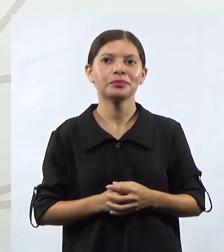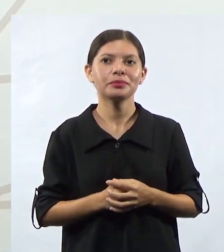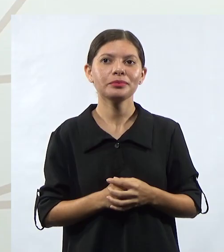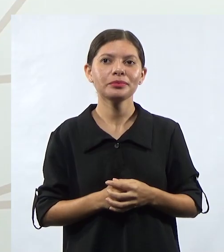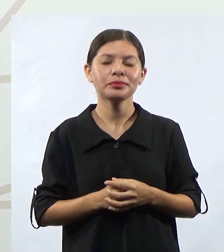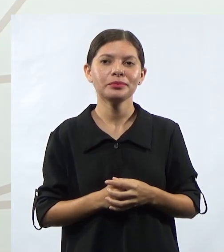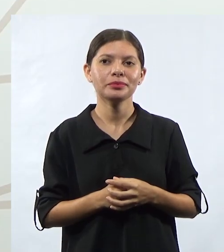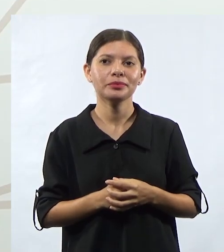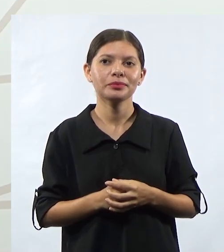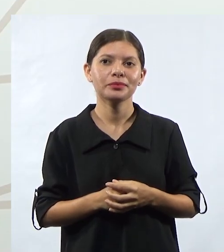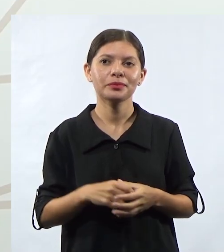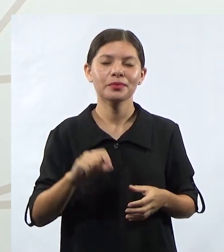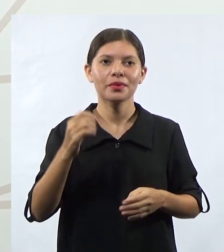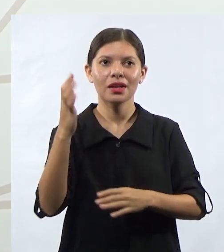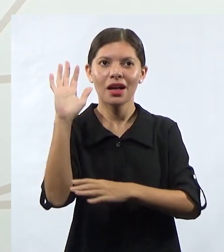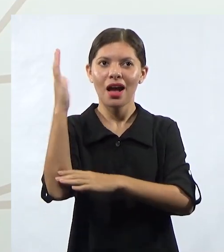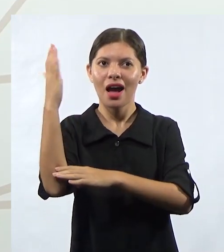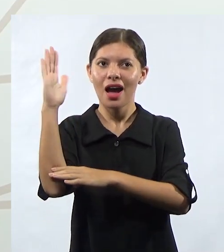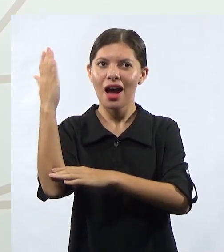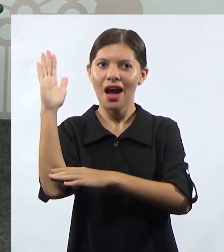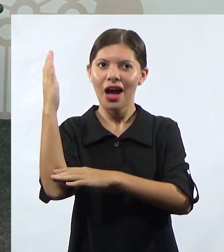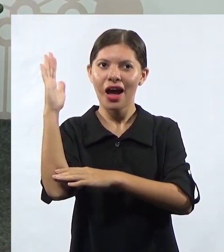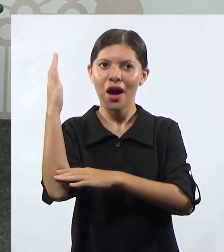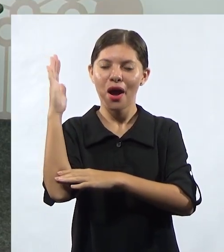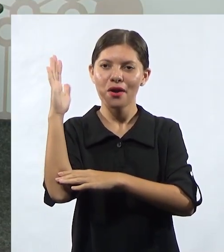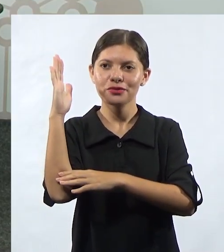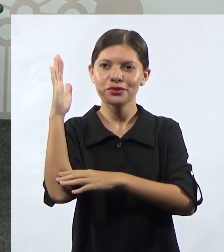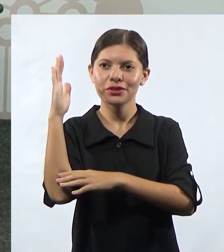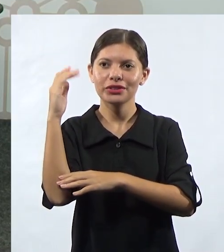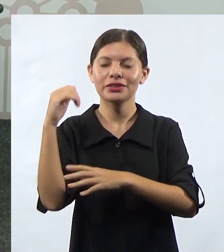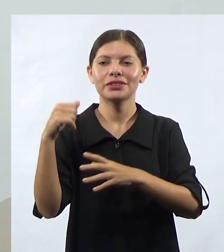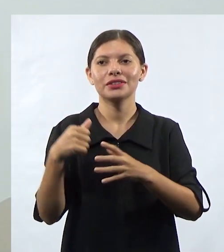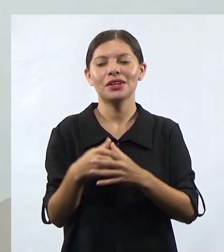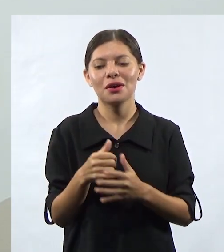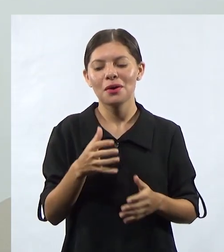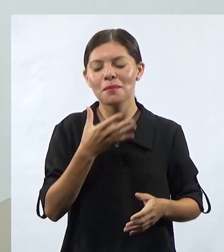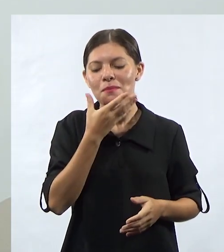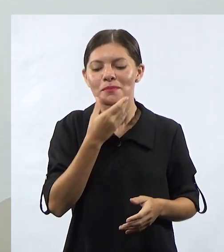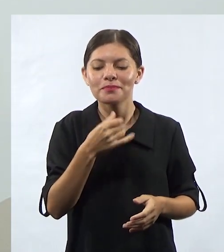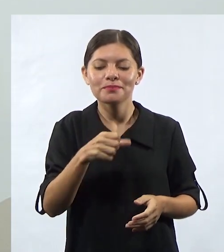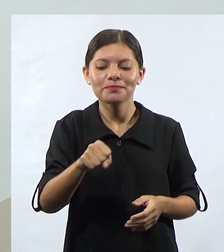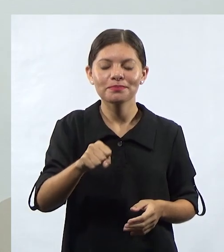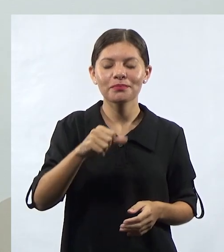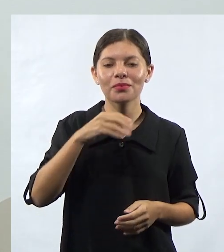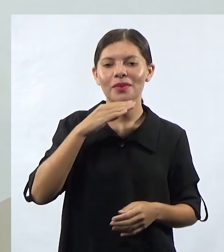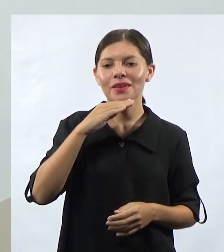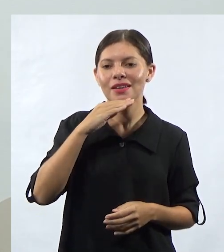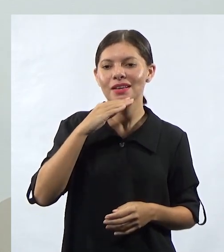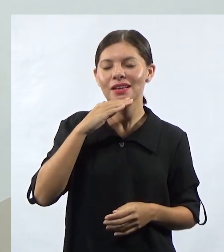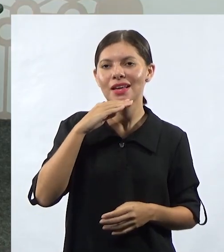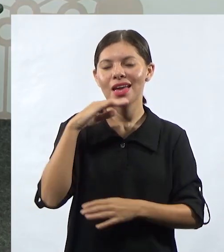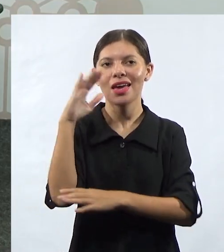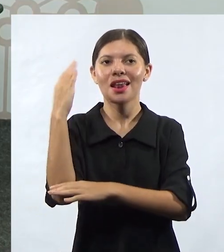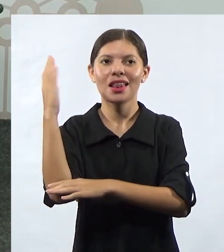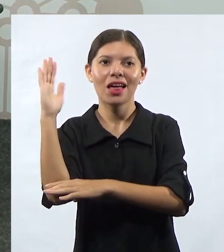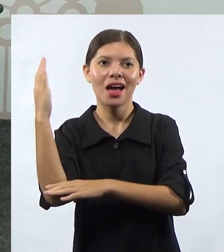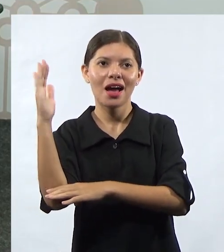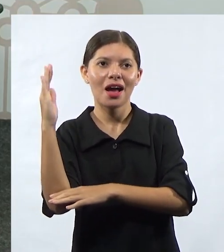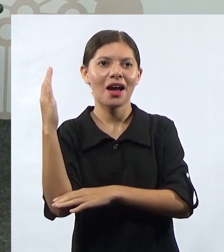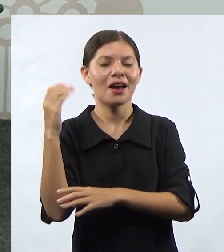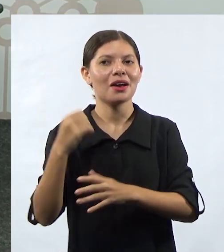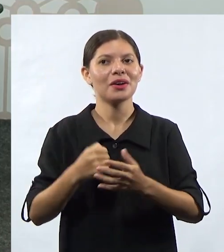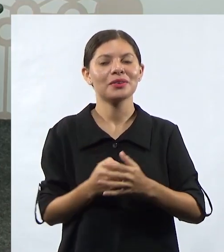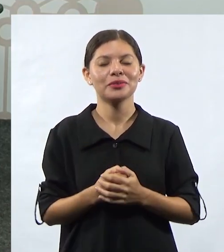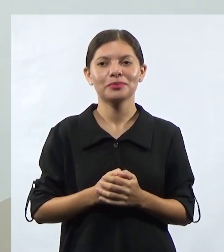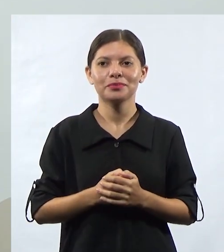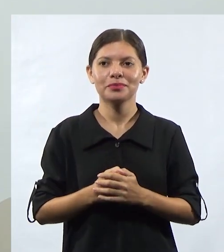um pé de jambo, ia sentar ali embaixo. Fazer igual o Paulo Freire, debaixo da mangueira, né? Isso. Reunir o grupo debaixo da mangueira, conversar